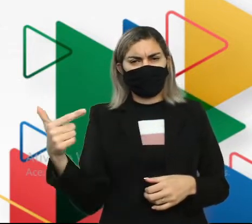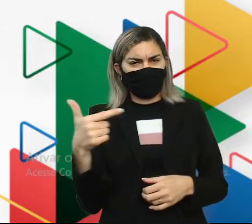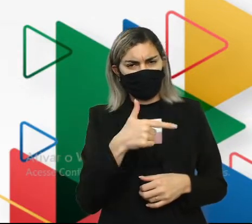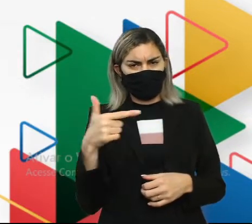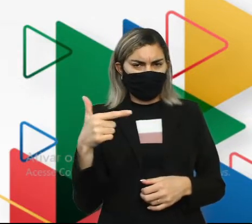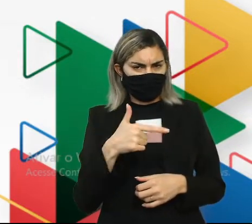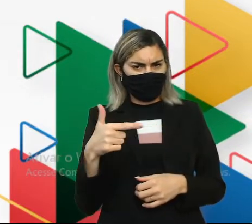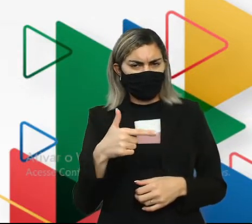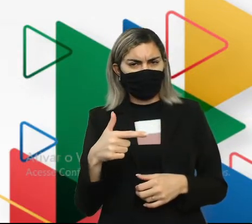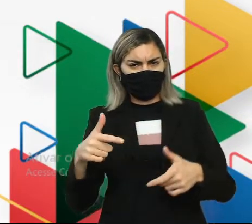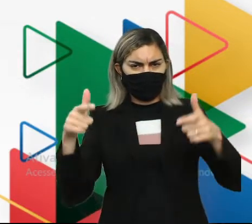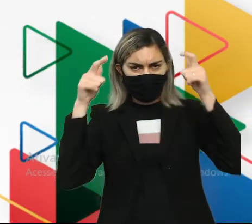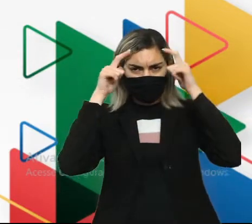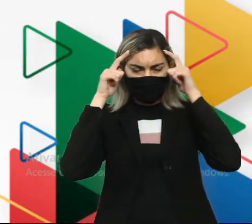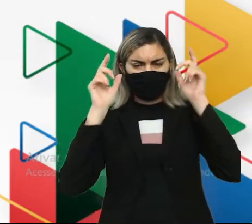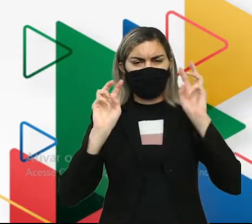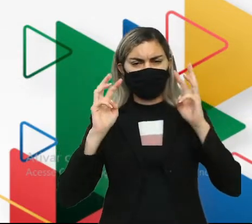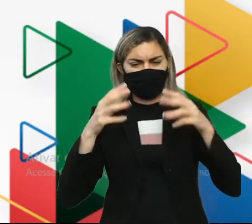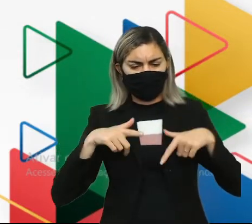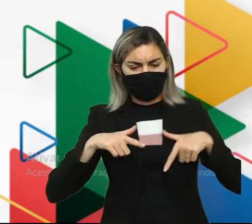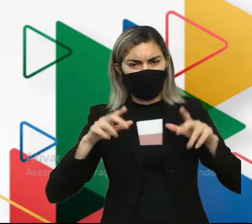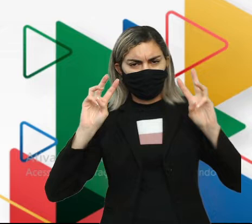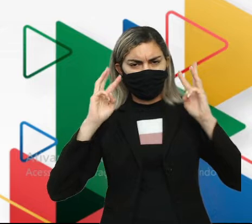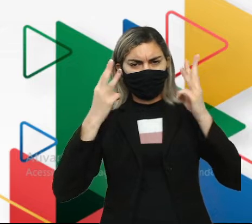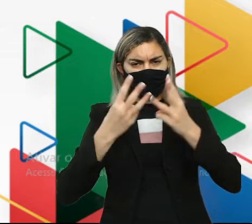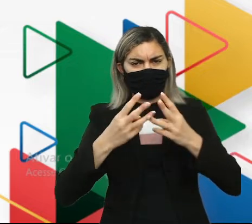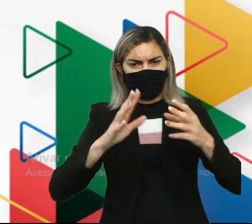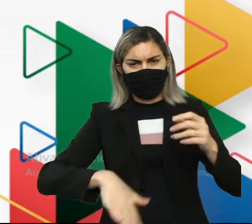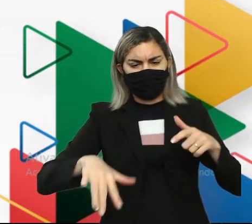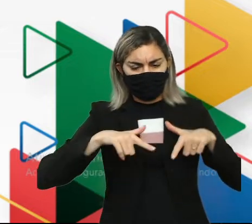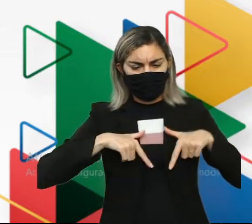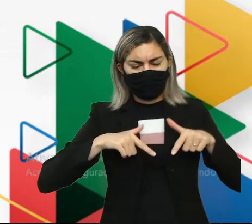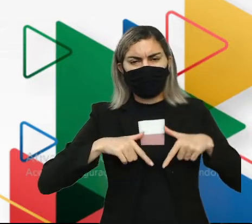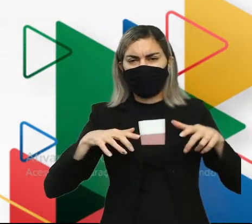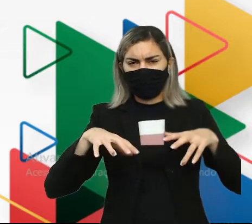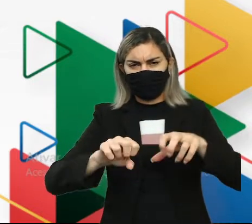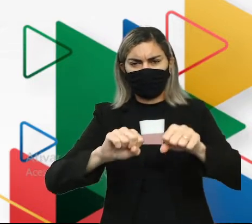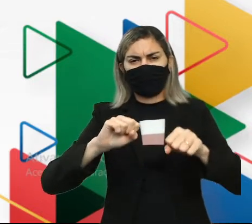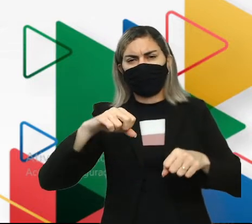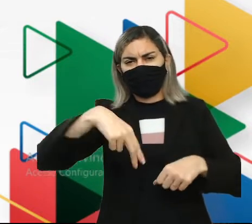gente estava. O reino de Israel ele será conquistado ao norte pelos